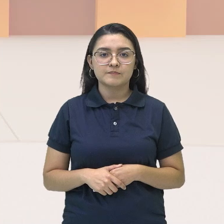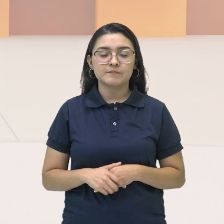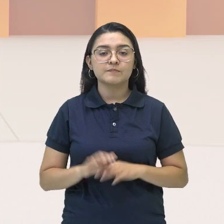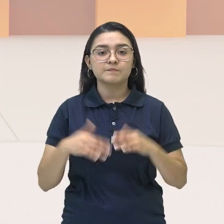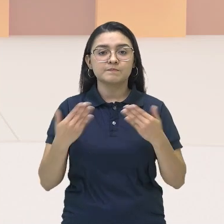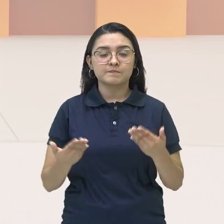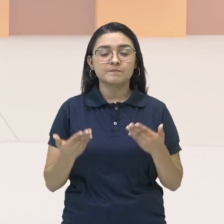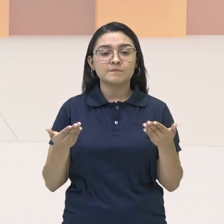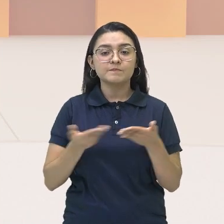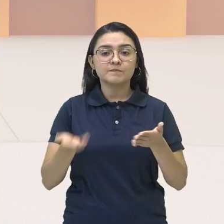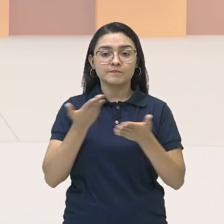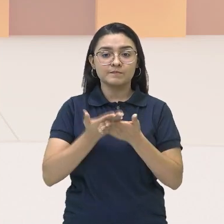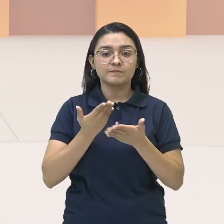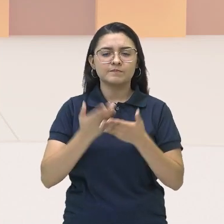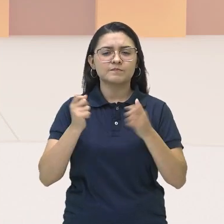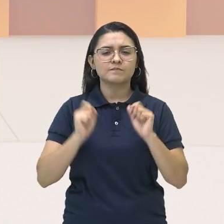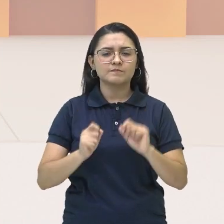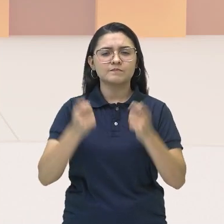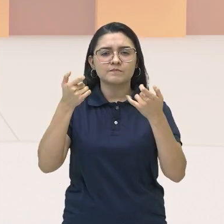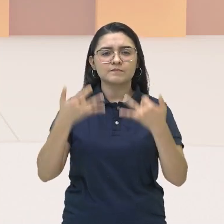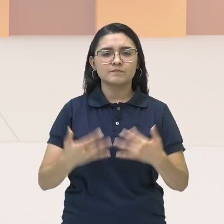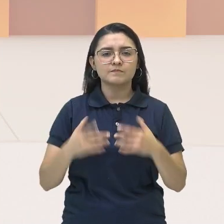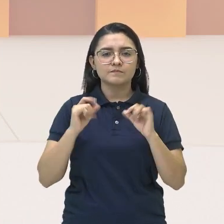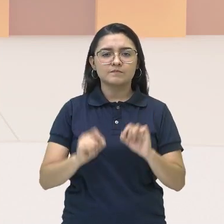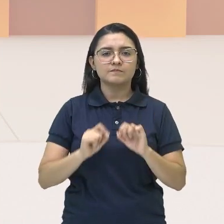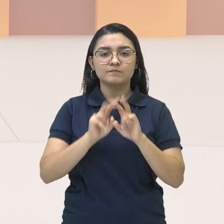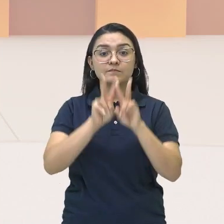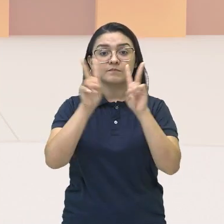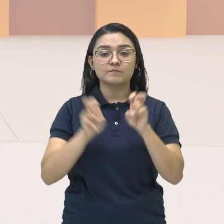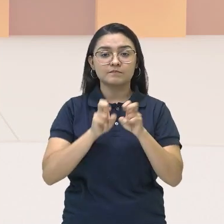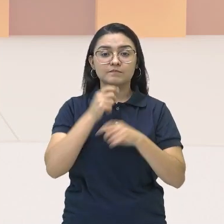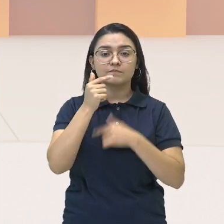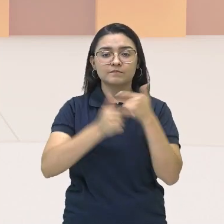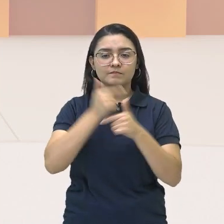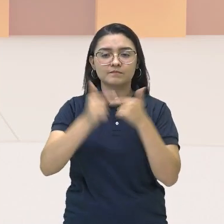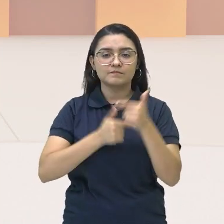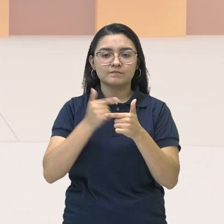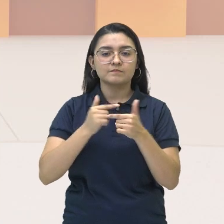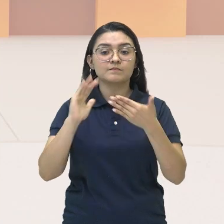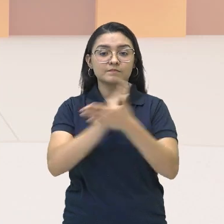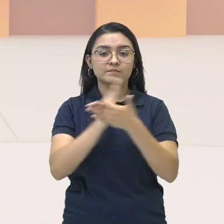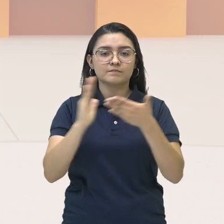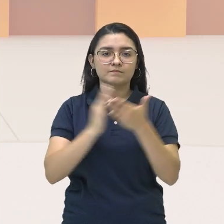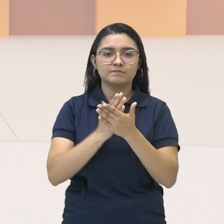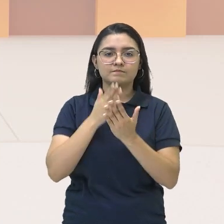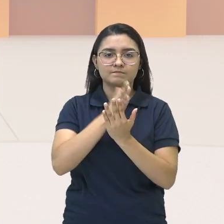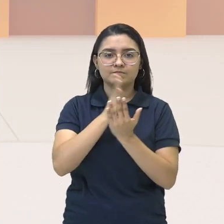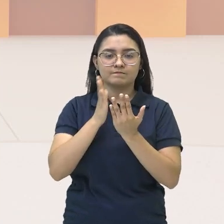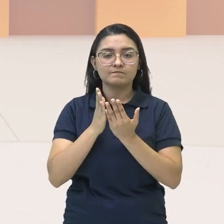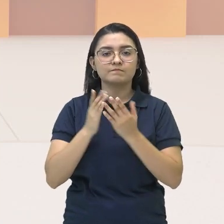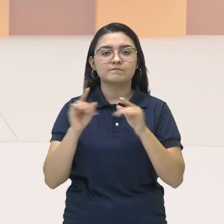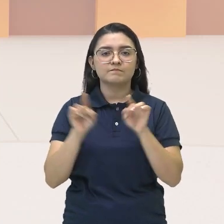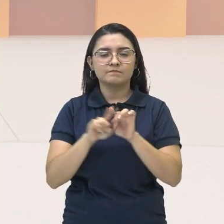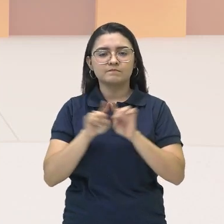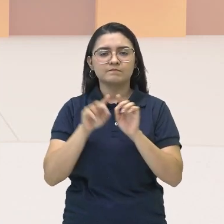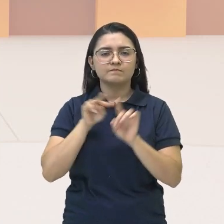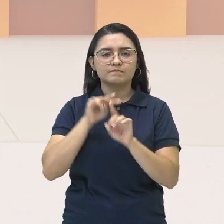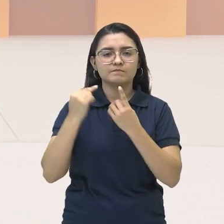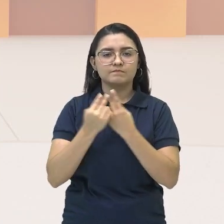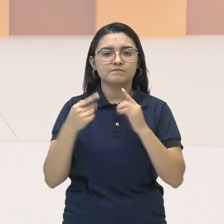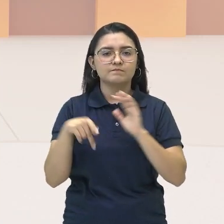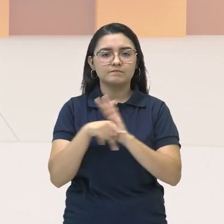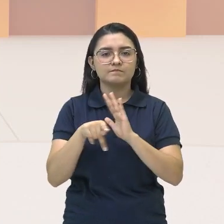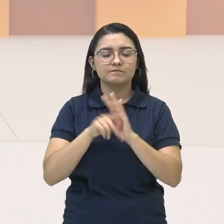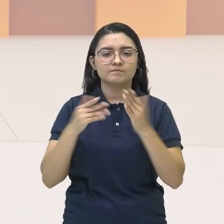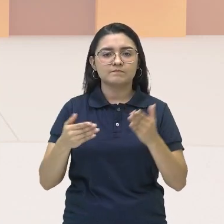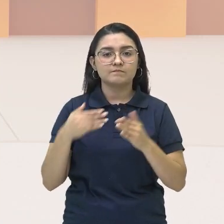Então, hoje na aula nós vamos falar um pouco sobre a questão do trabalho, né, em algumas vertentes, né, olhando aqui para